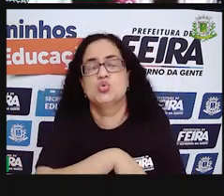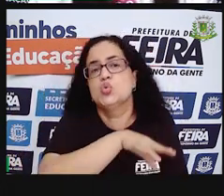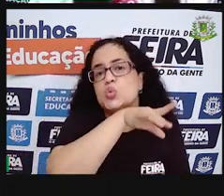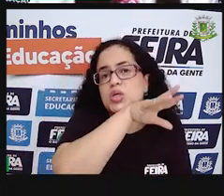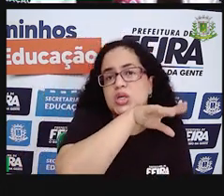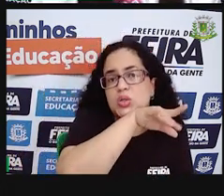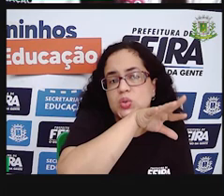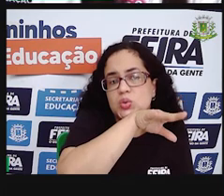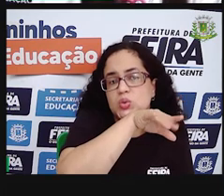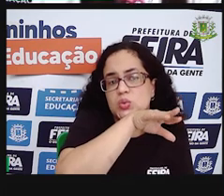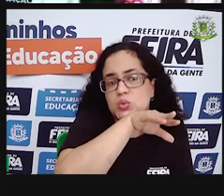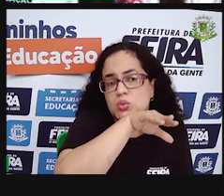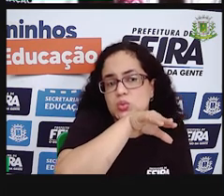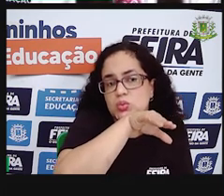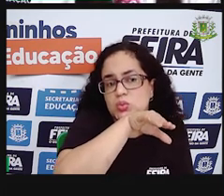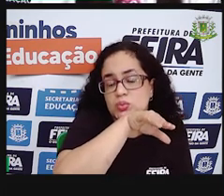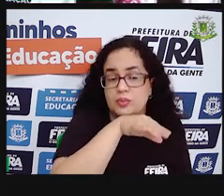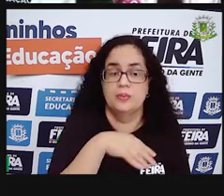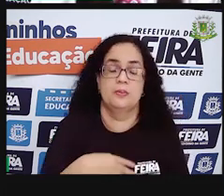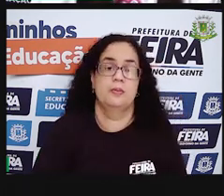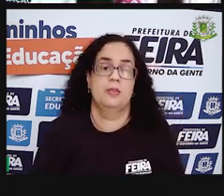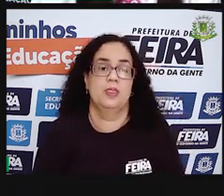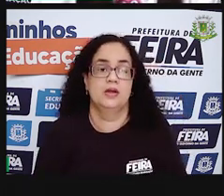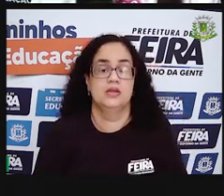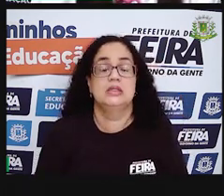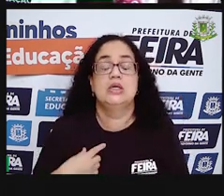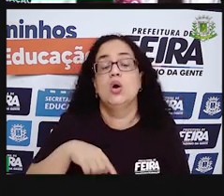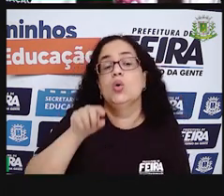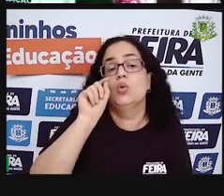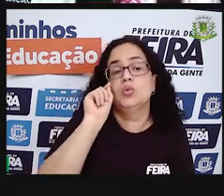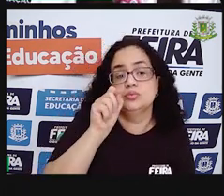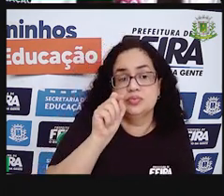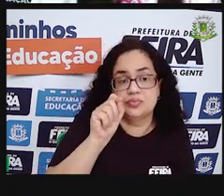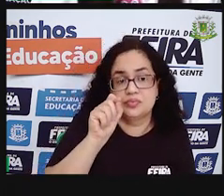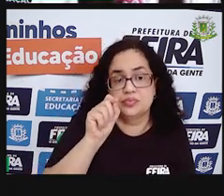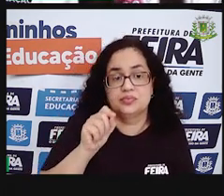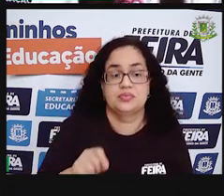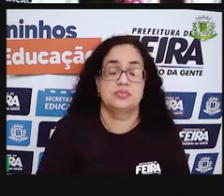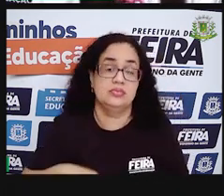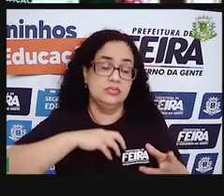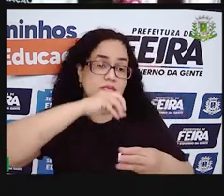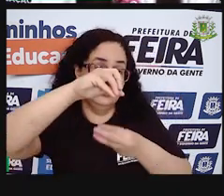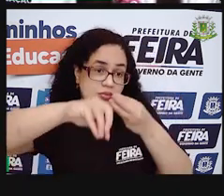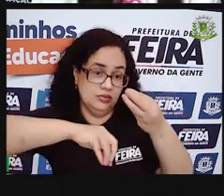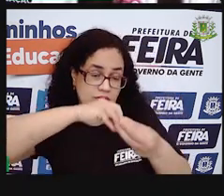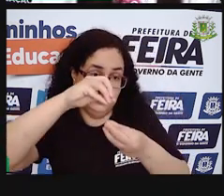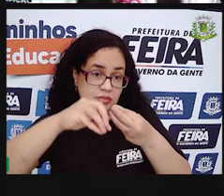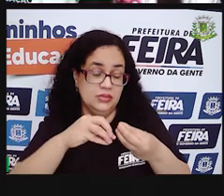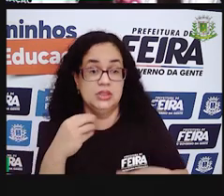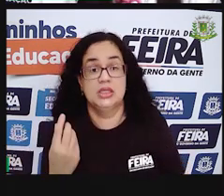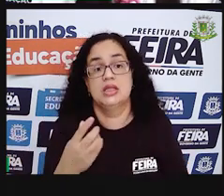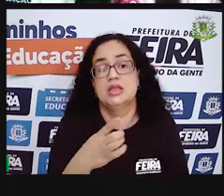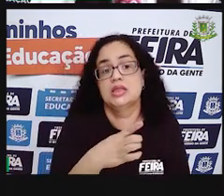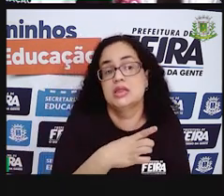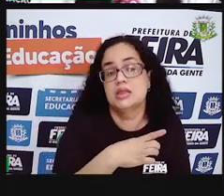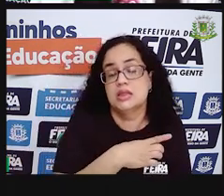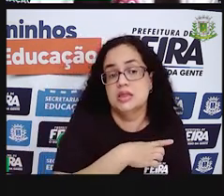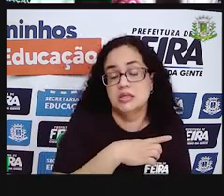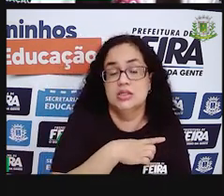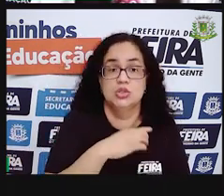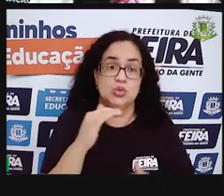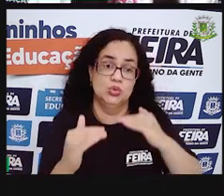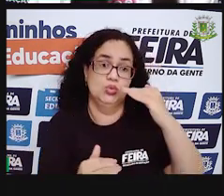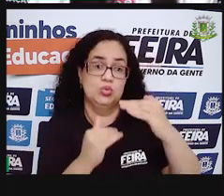um sentido pejorativo para essas definições e essas misturas que foram resultantes aí